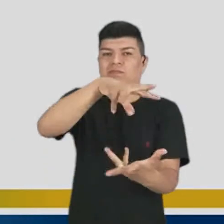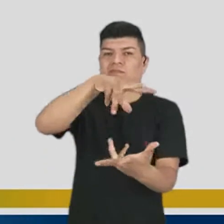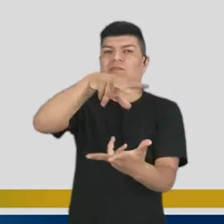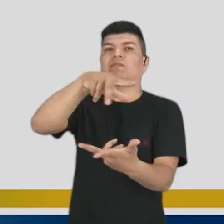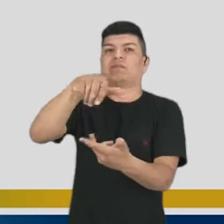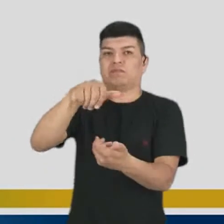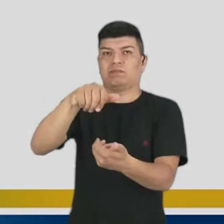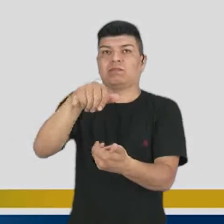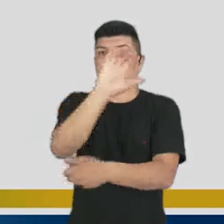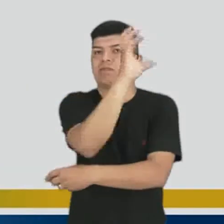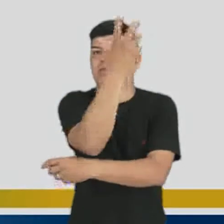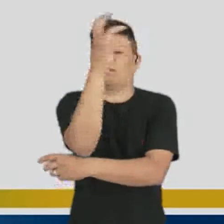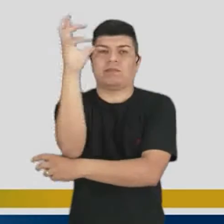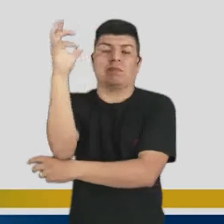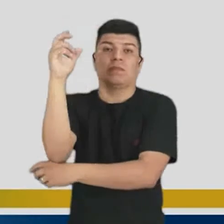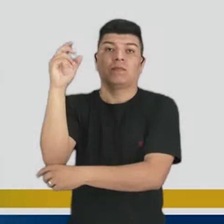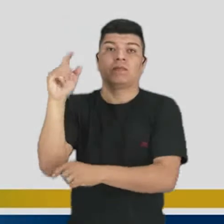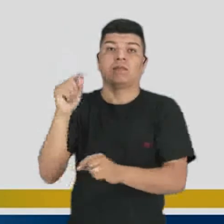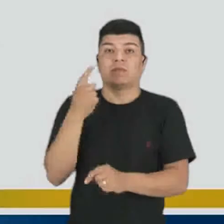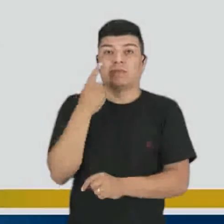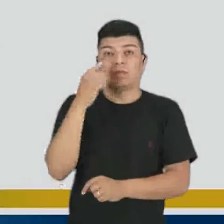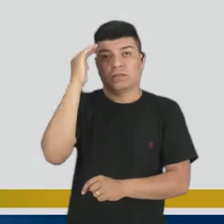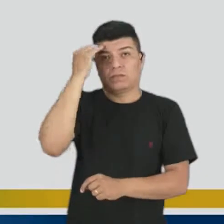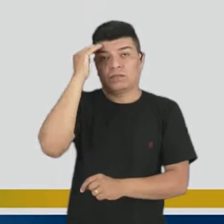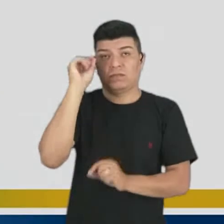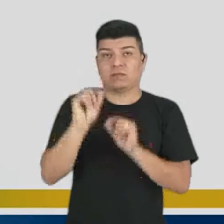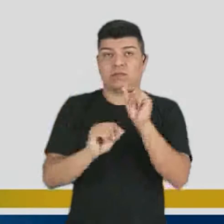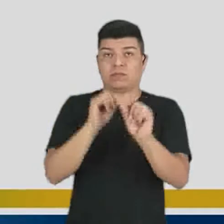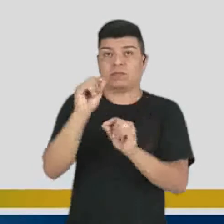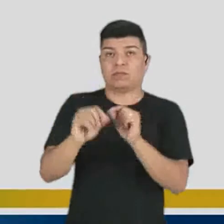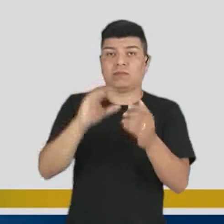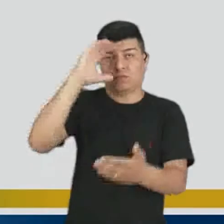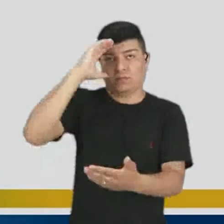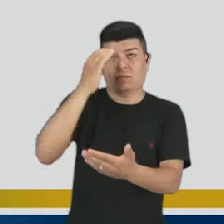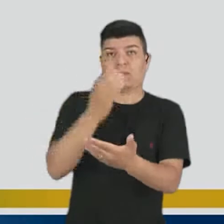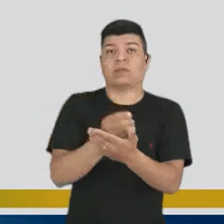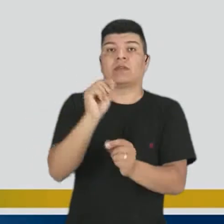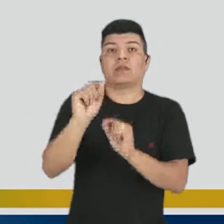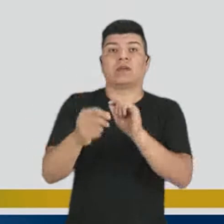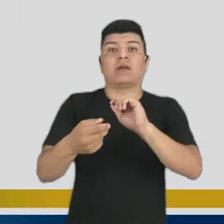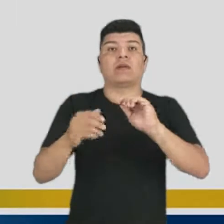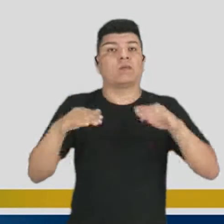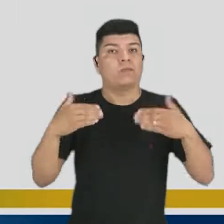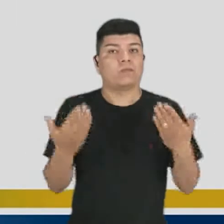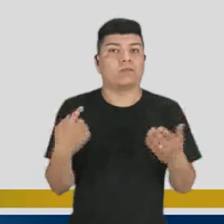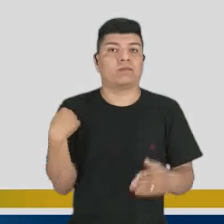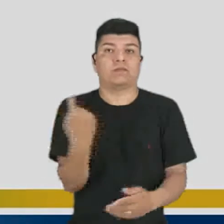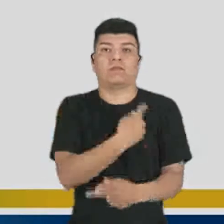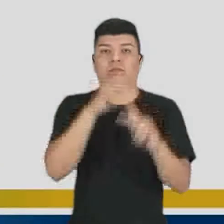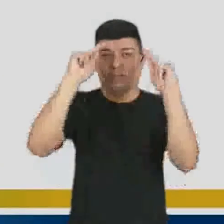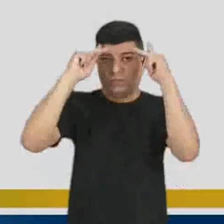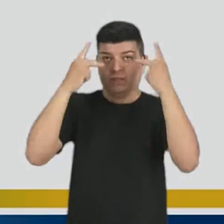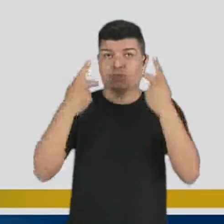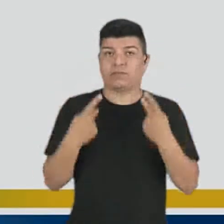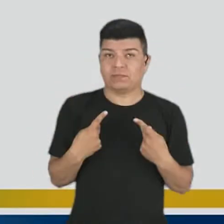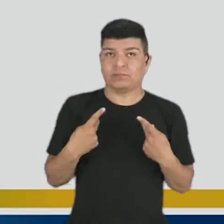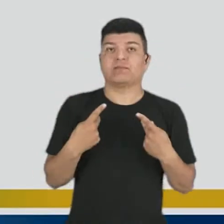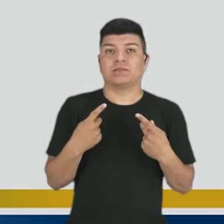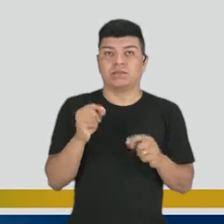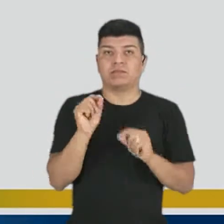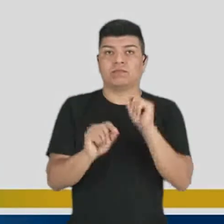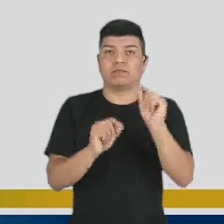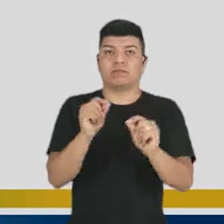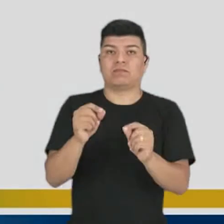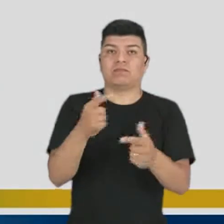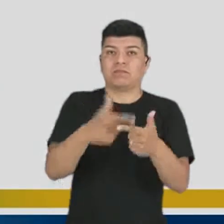o desequilíbrio ambiental. Então daqui a gente pode entender que a tese desse texto é a seguinte, nós humanos estamos promovendo